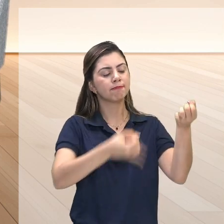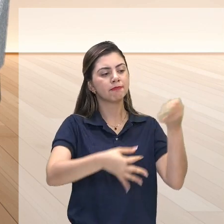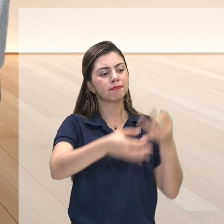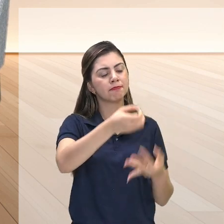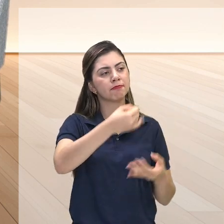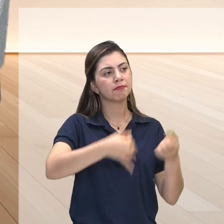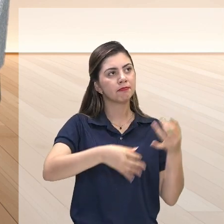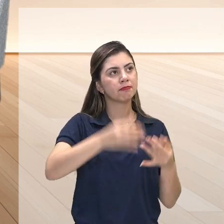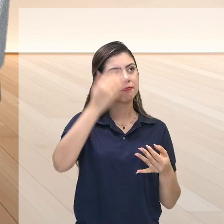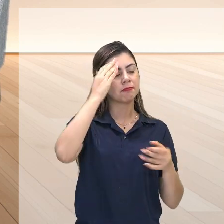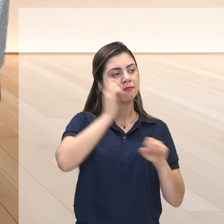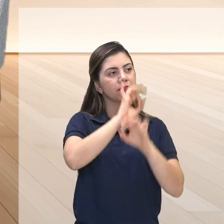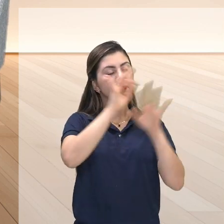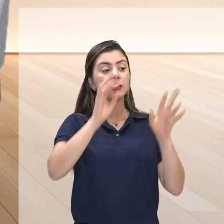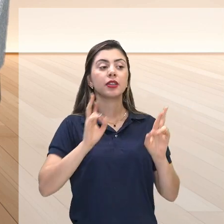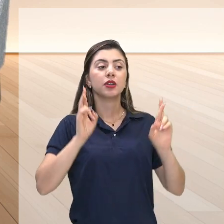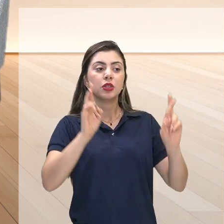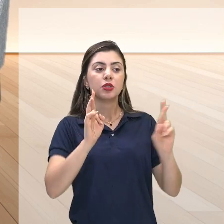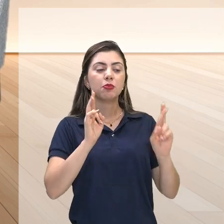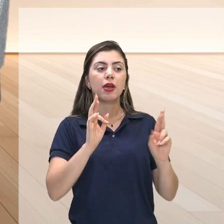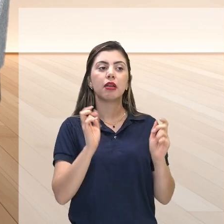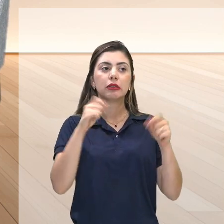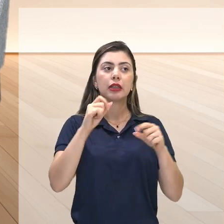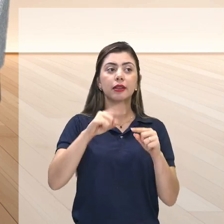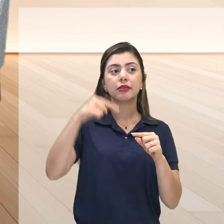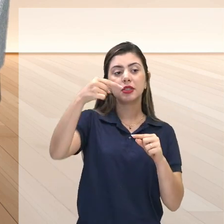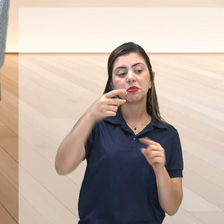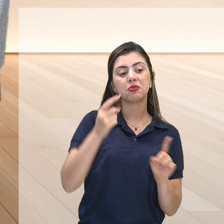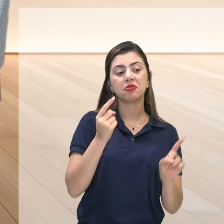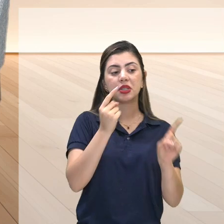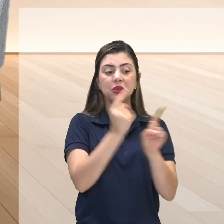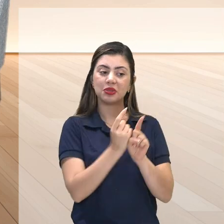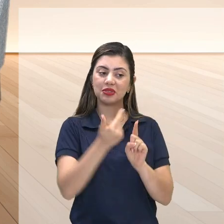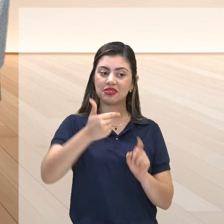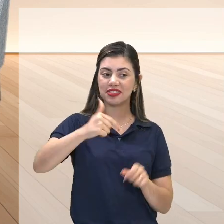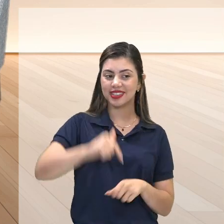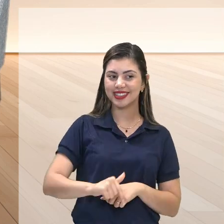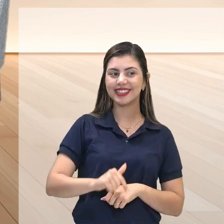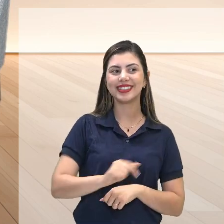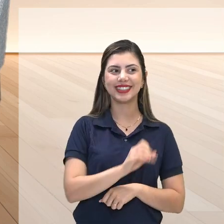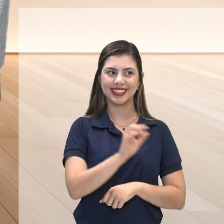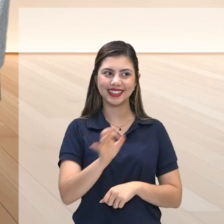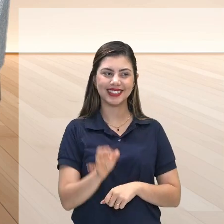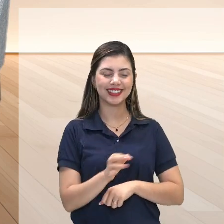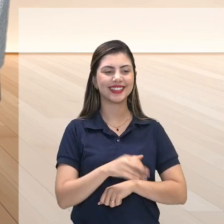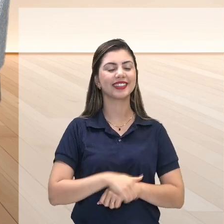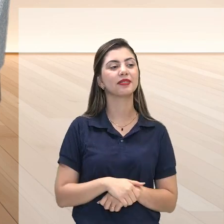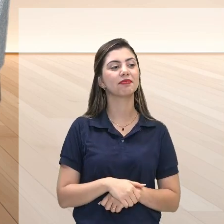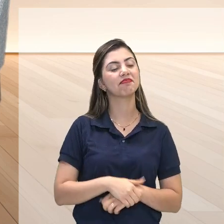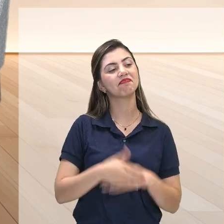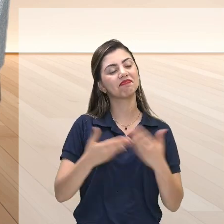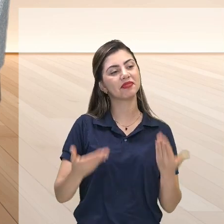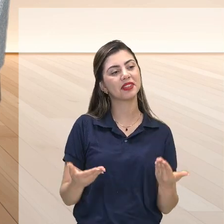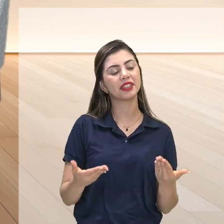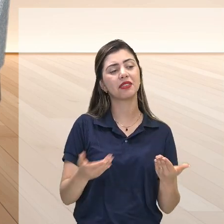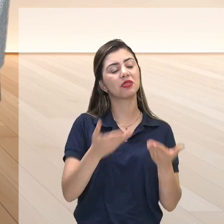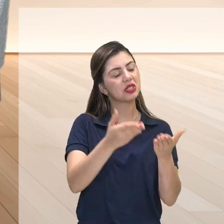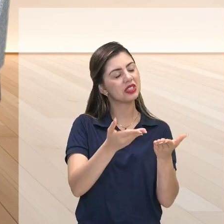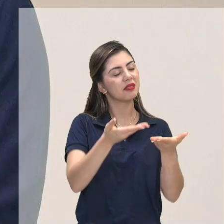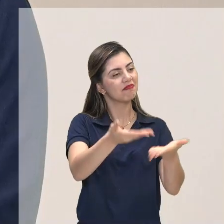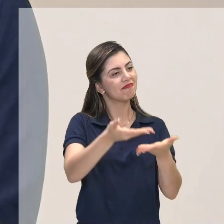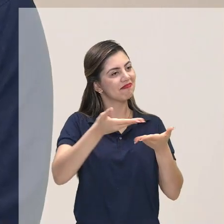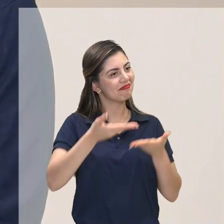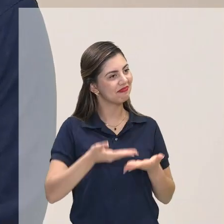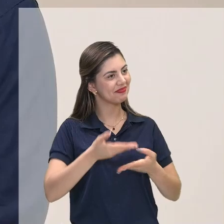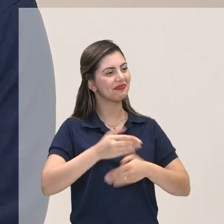esclarecimento. Eu espero que em outra oportunidade você possa estar conosco né? Então, seja sempre